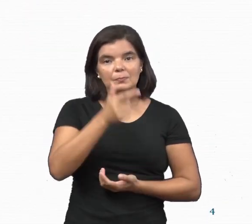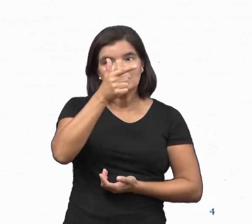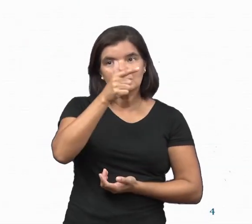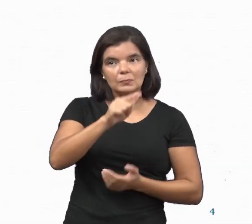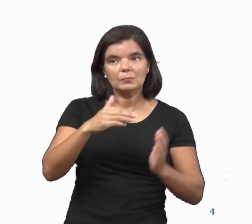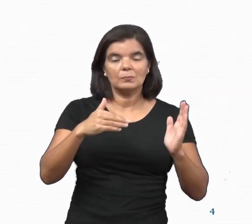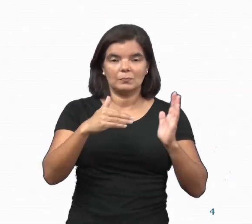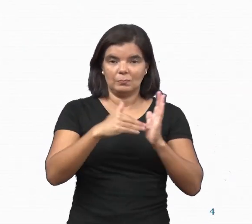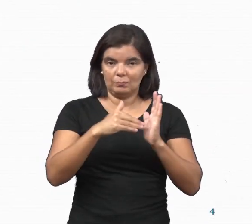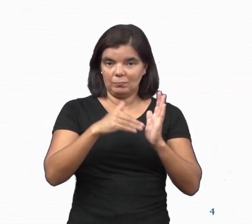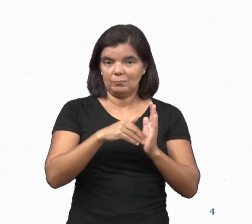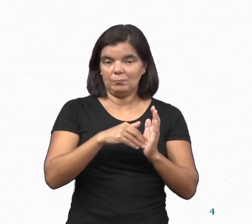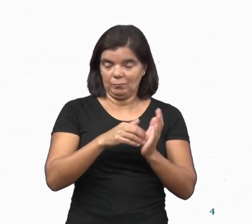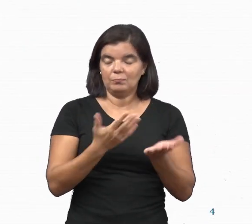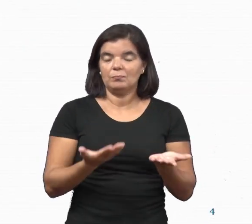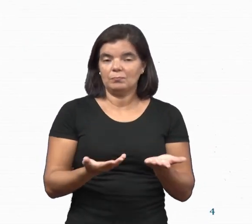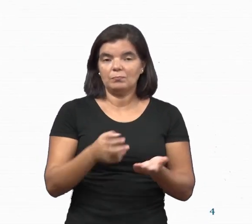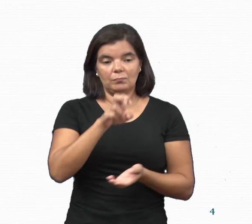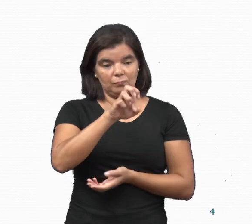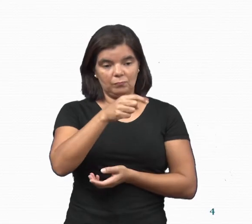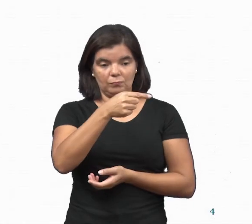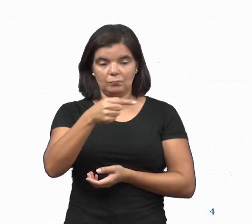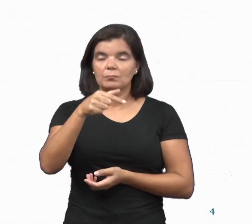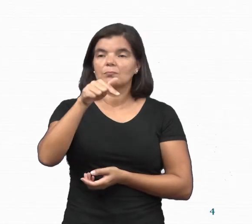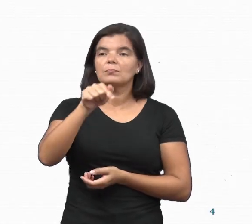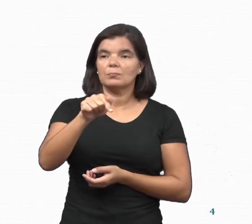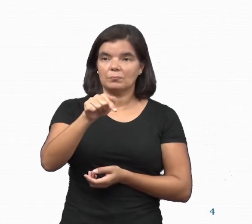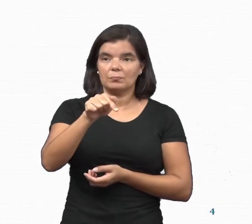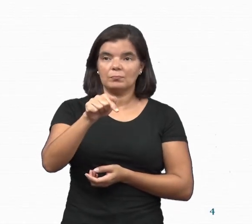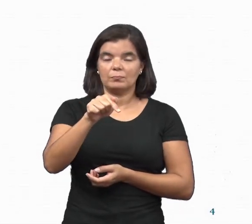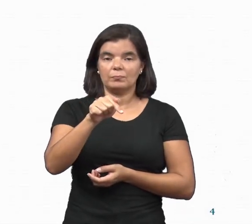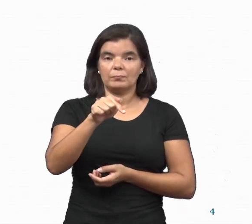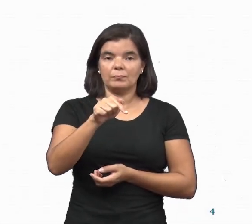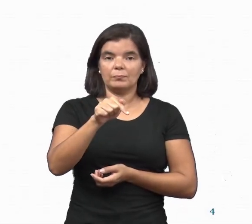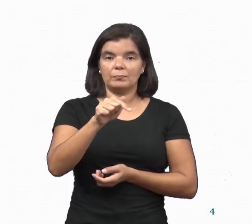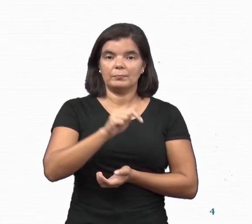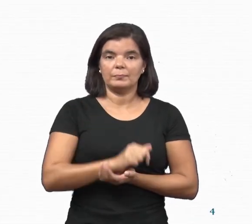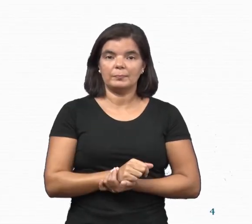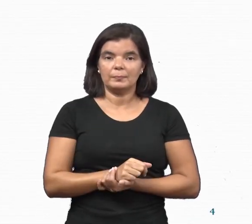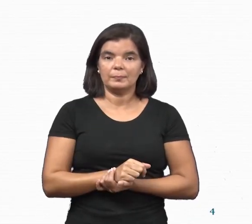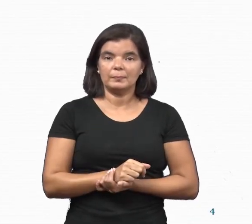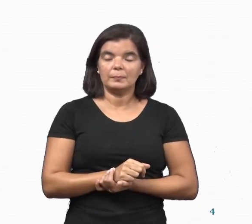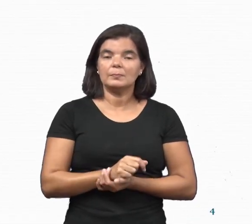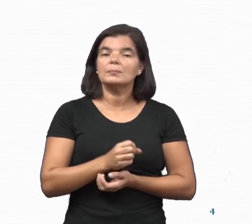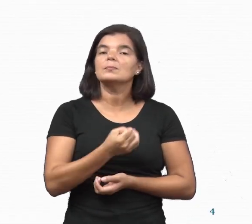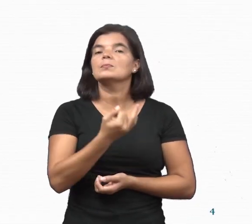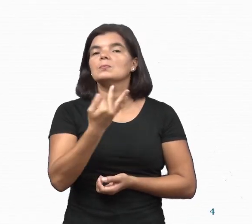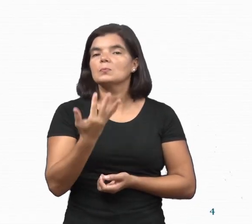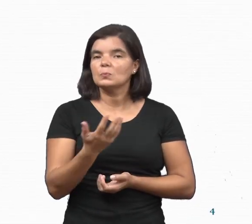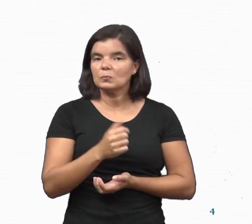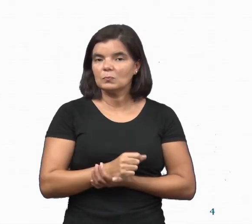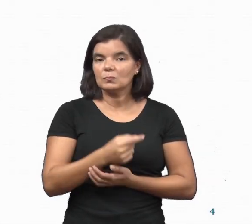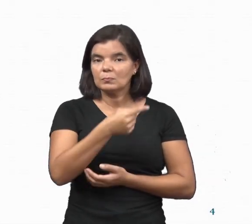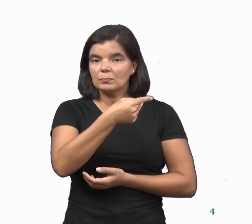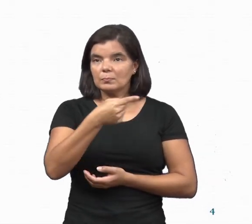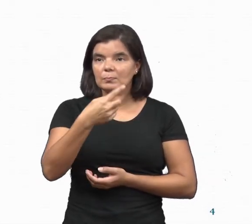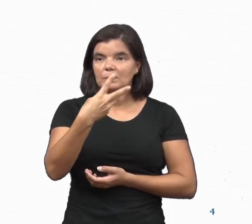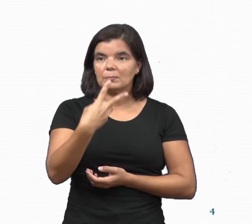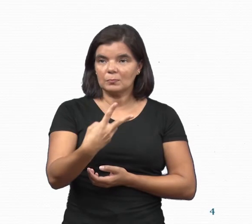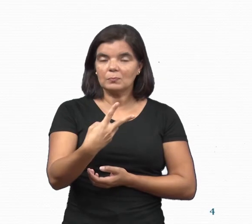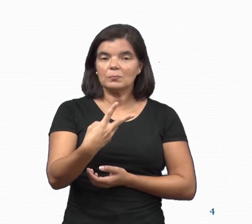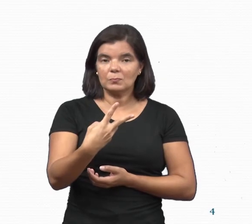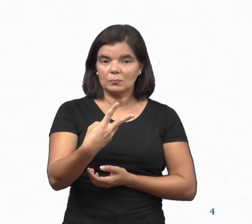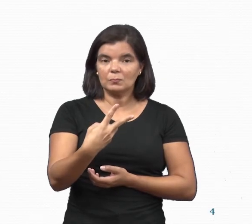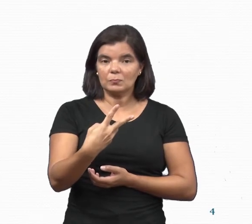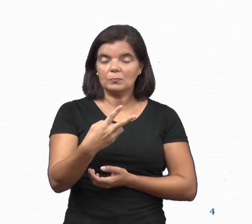até chegar lá e faço 5 menos 7. 5 menos 7 dá menos 2. É como se eu